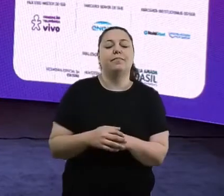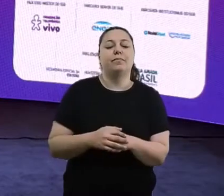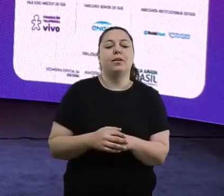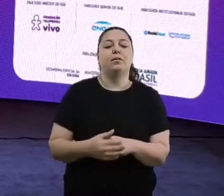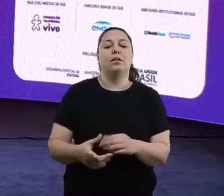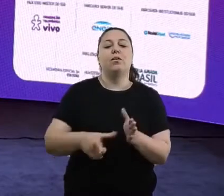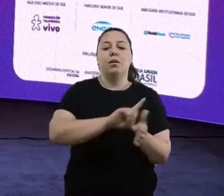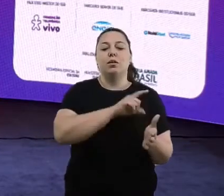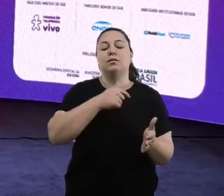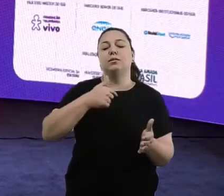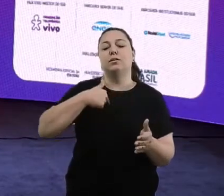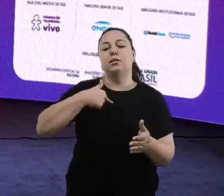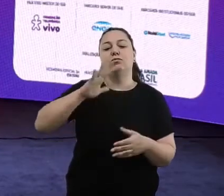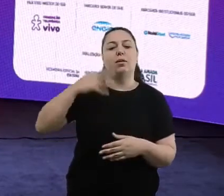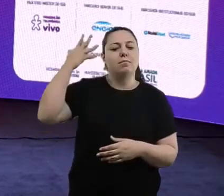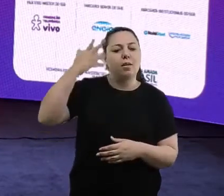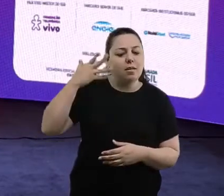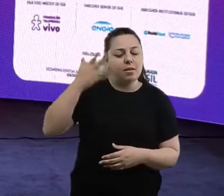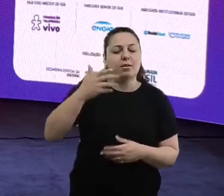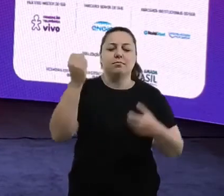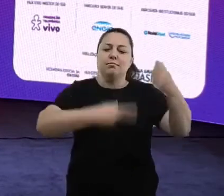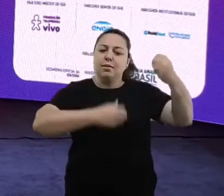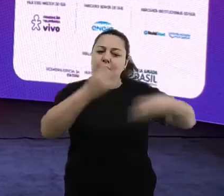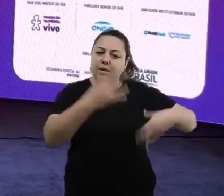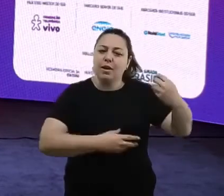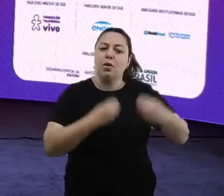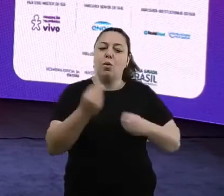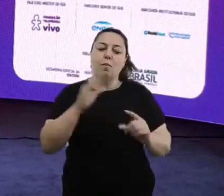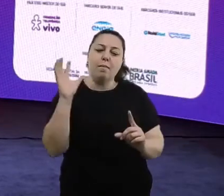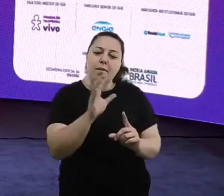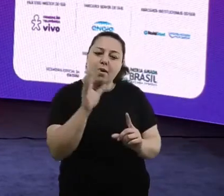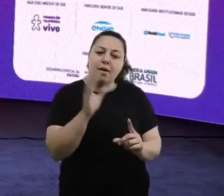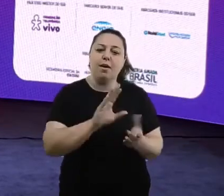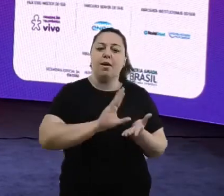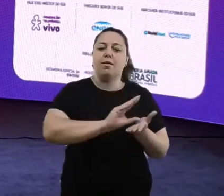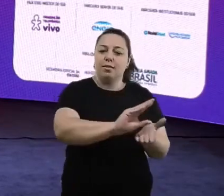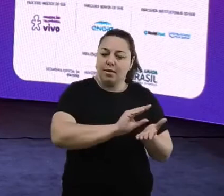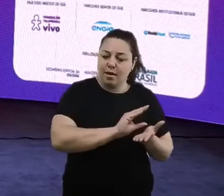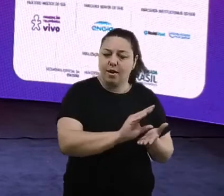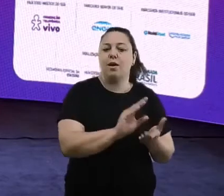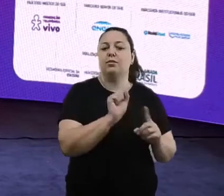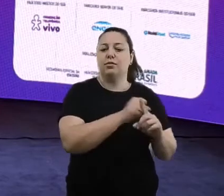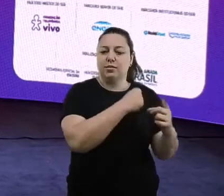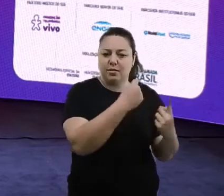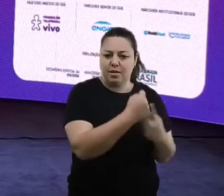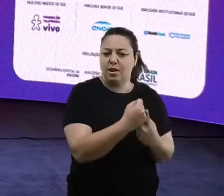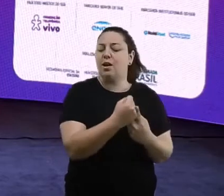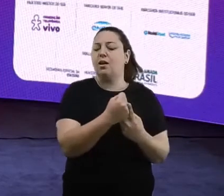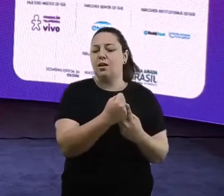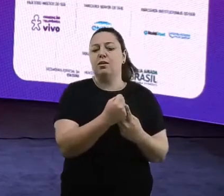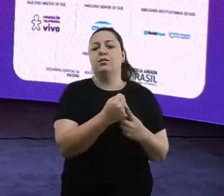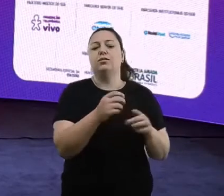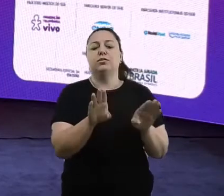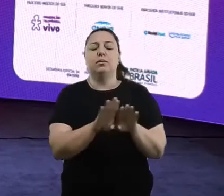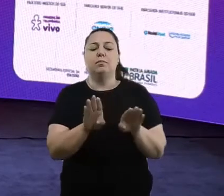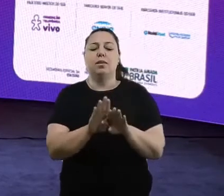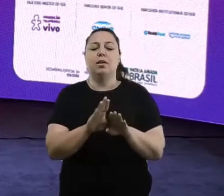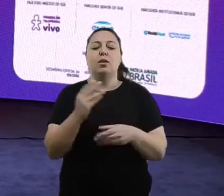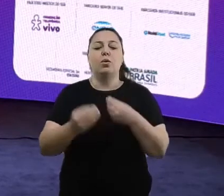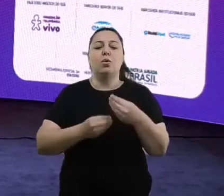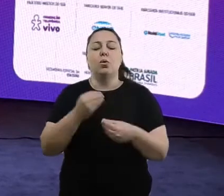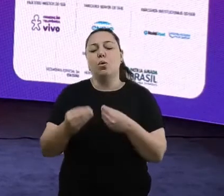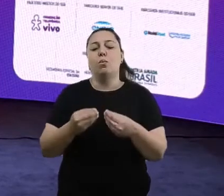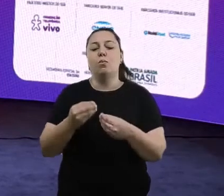falando sobre os impactos dos dados na sociedade, um especificamente sobre Data for Good e o outro falando sobre o impacto dos algoritmos